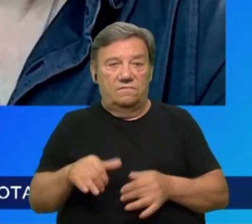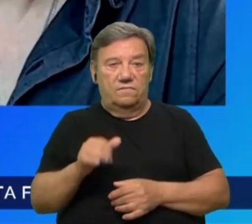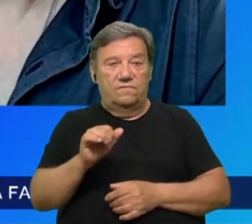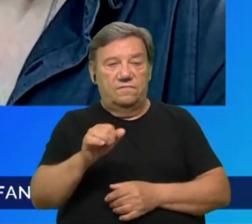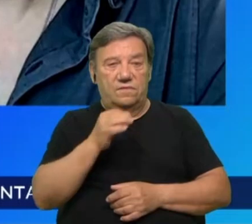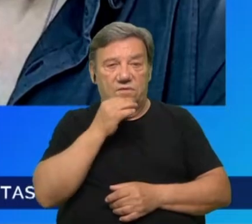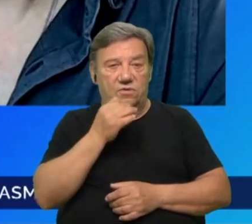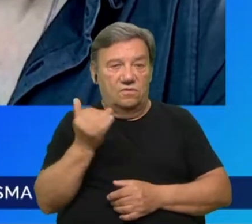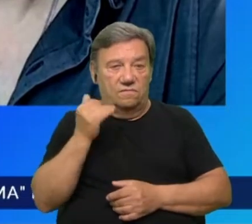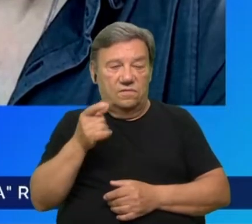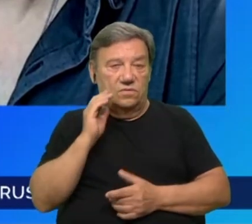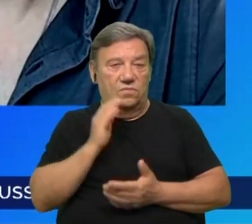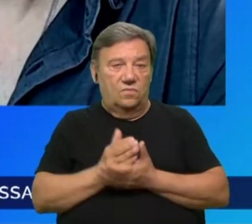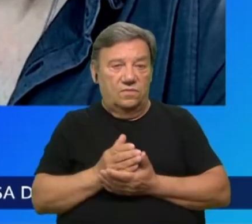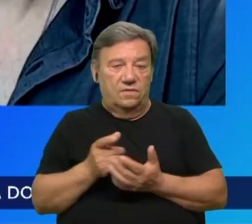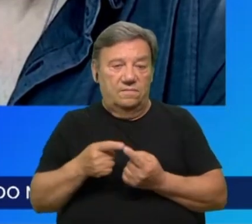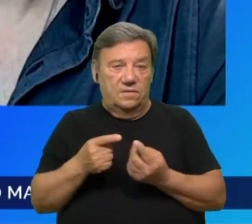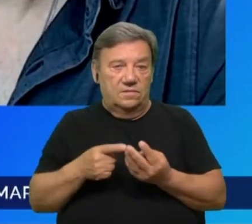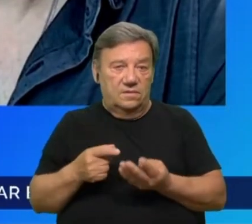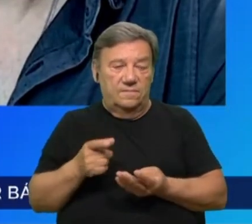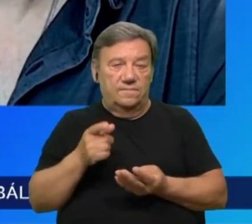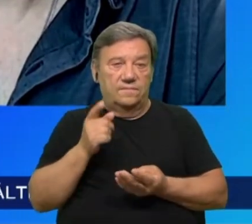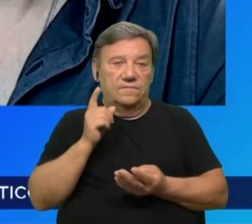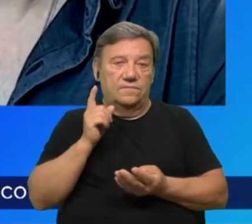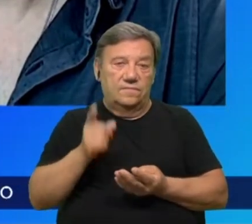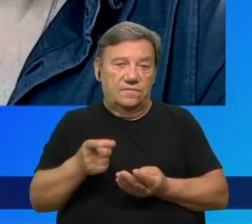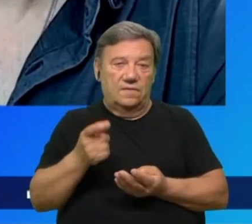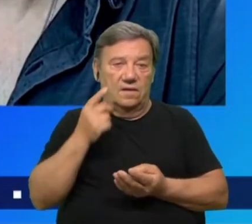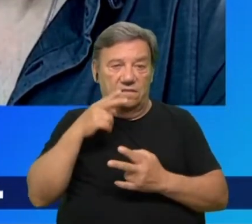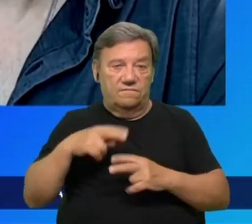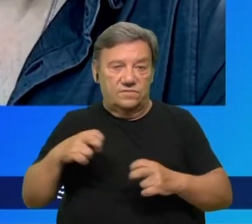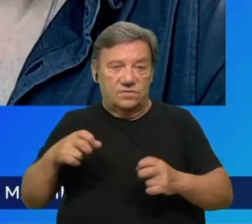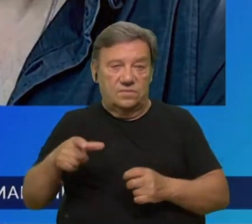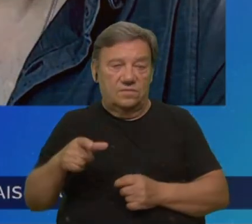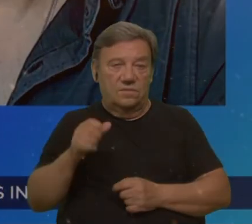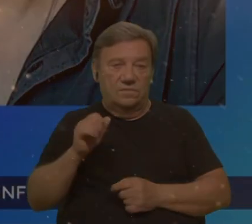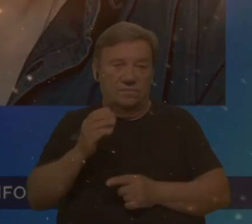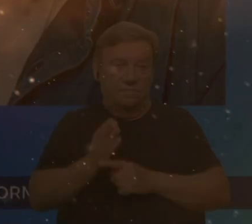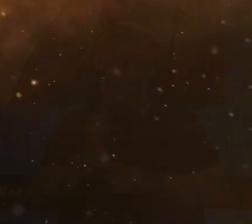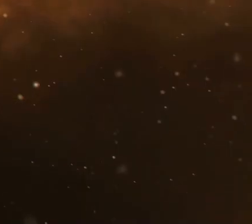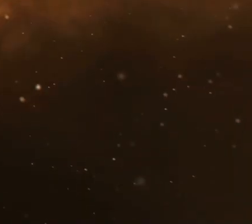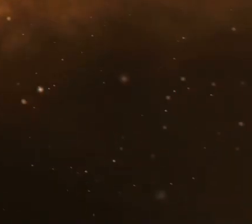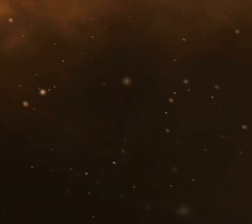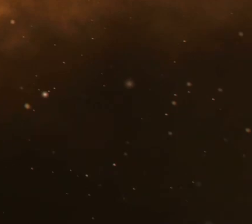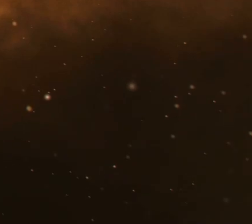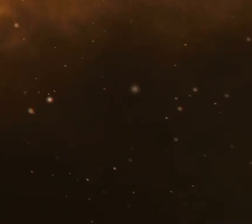as novidades, as últimas sobre a investigação espacial.